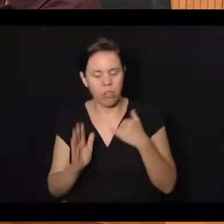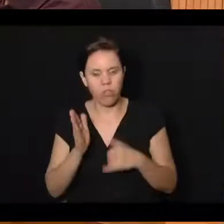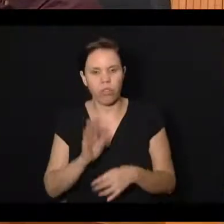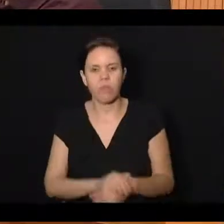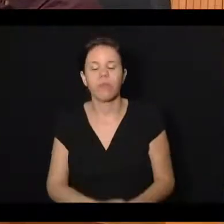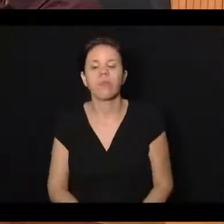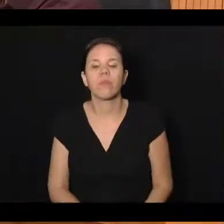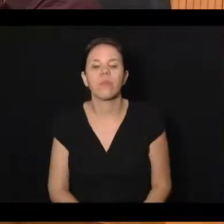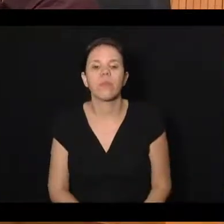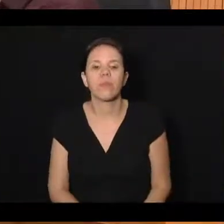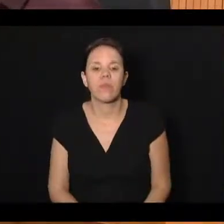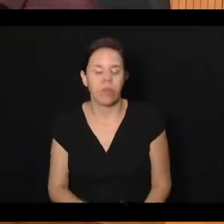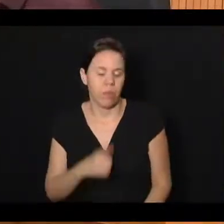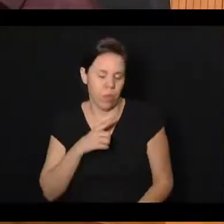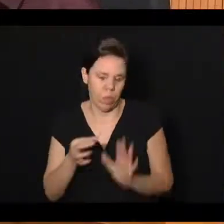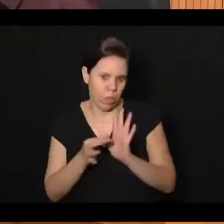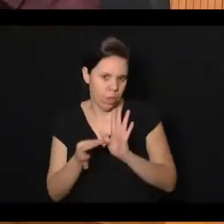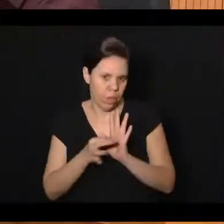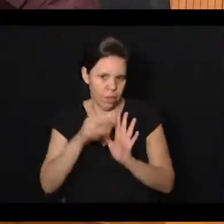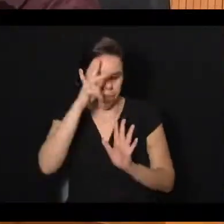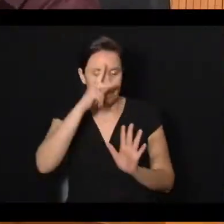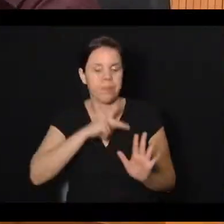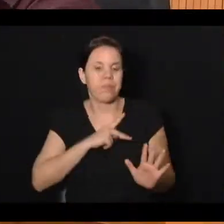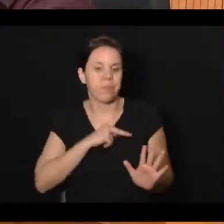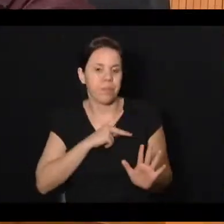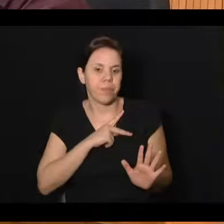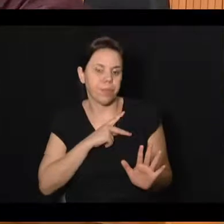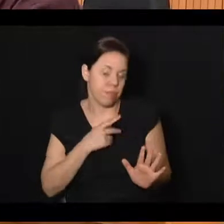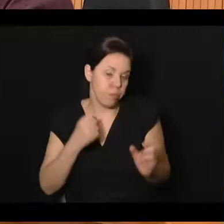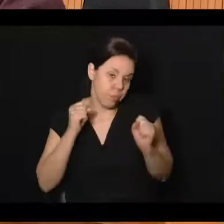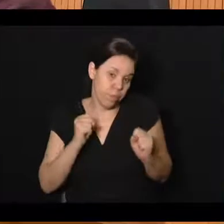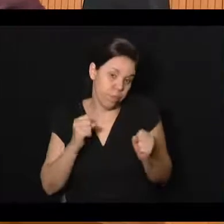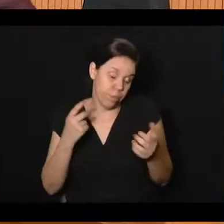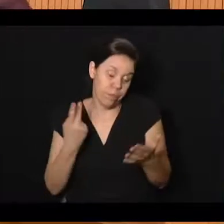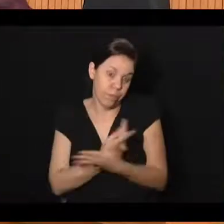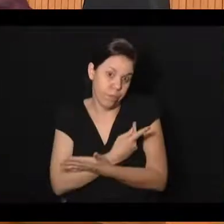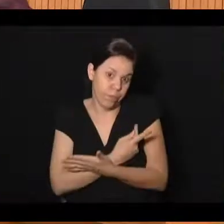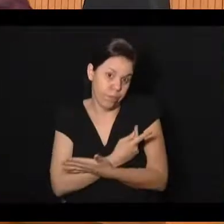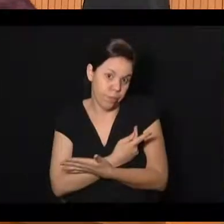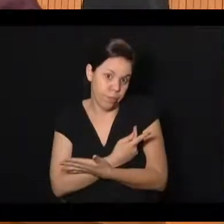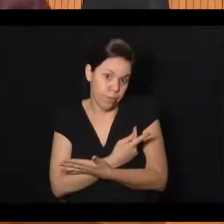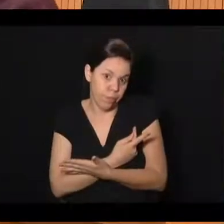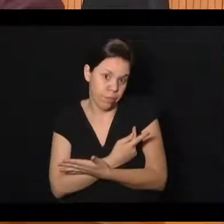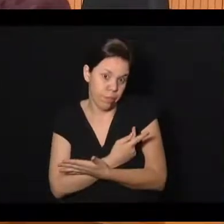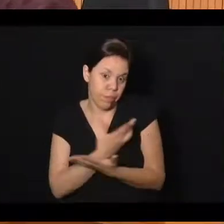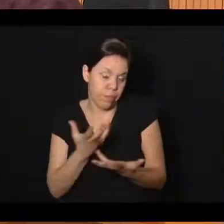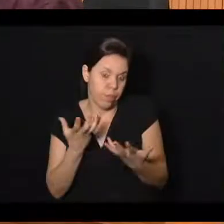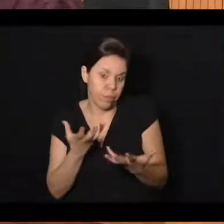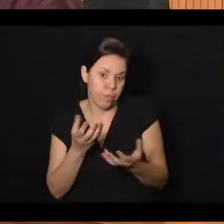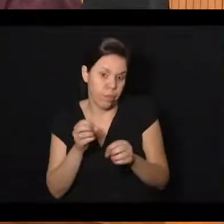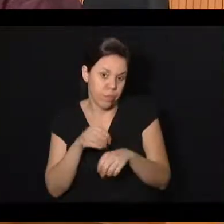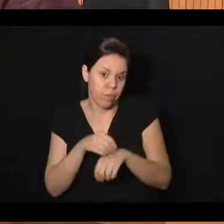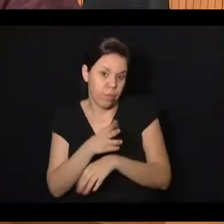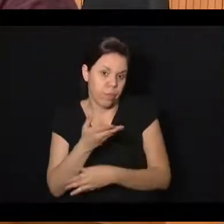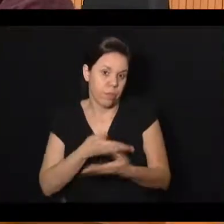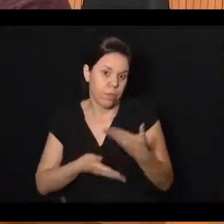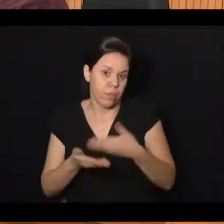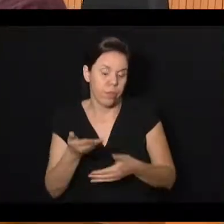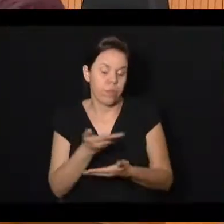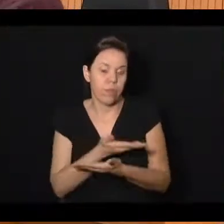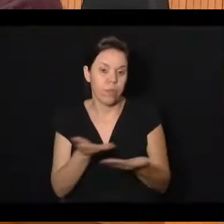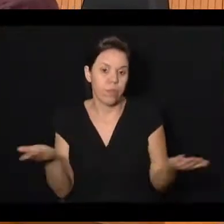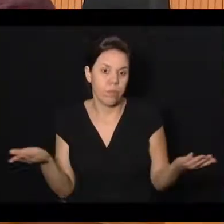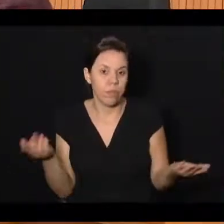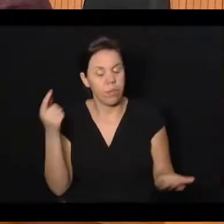eu tenho uma opinião própria não sei posso ter errado posso eu queria compartilhar com vocês é eu